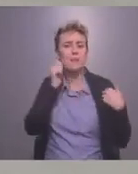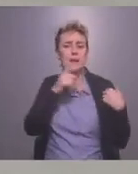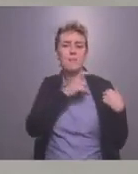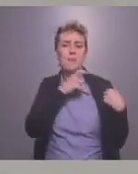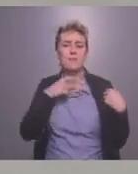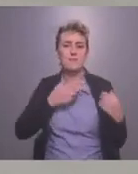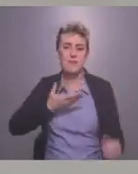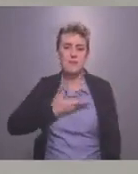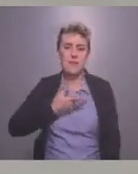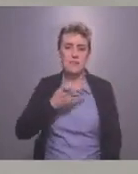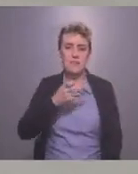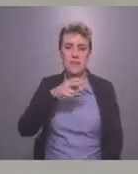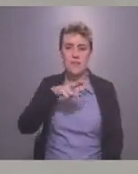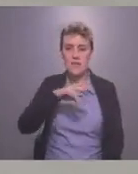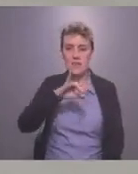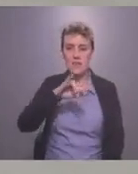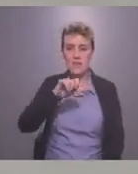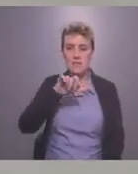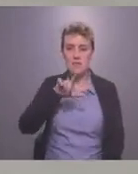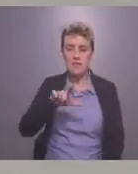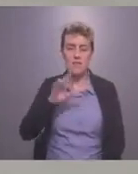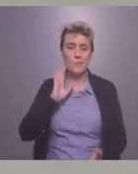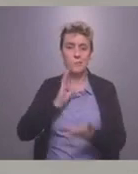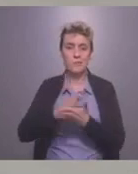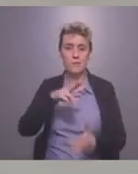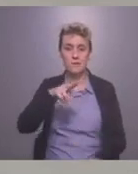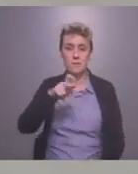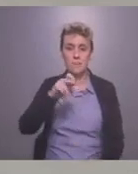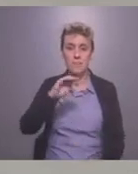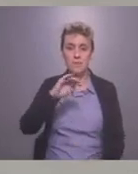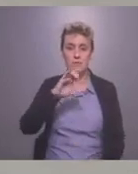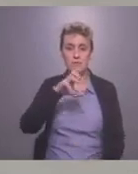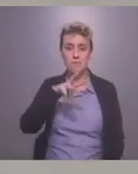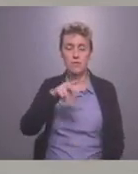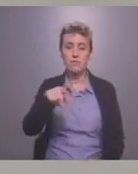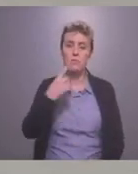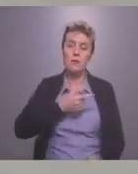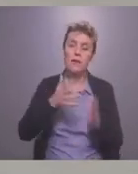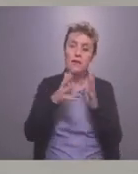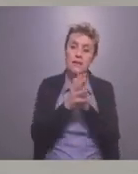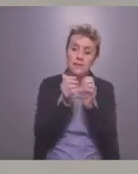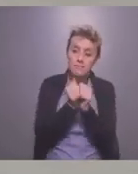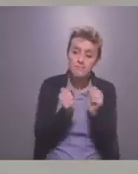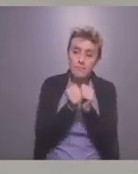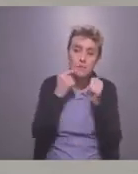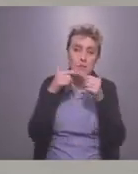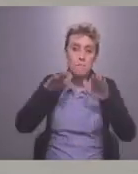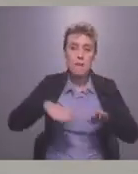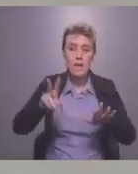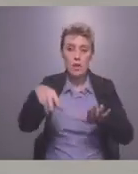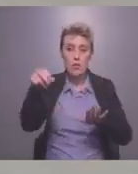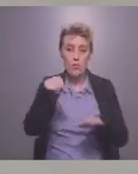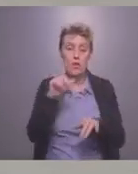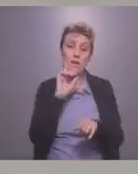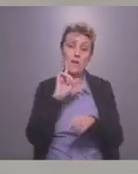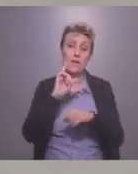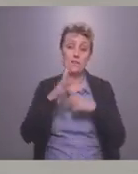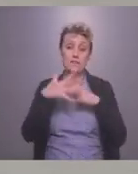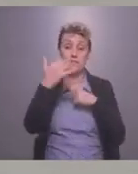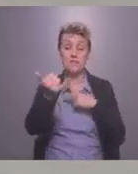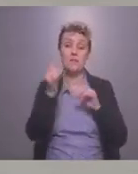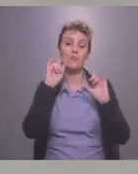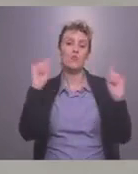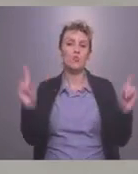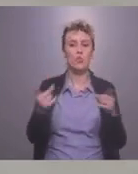Daniel Nascimento, sobre o tema Orai sem cessar. A esta palestra segue-se um momento